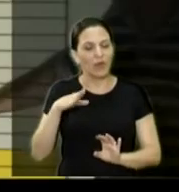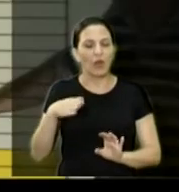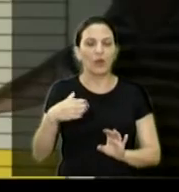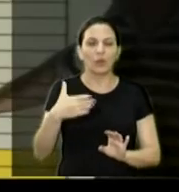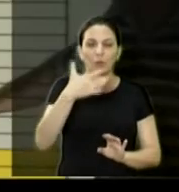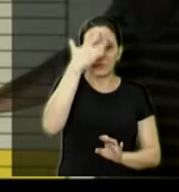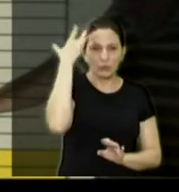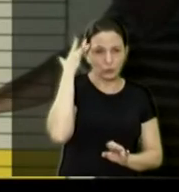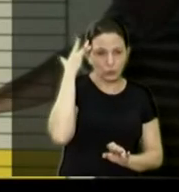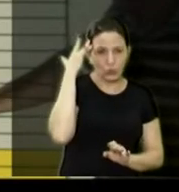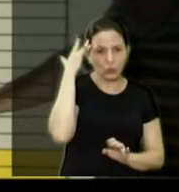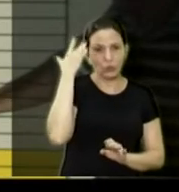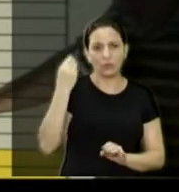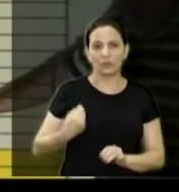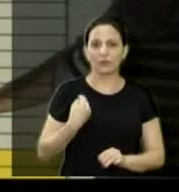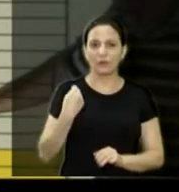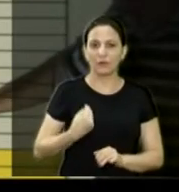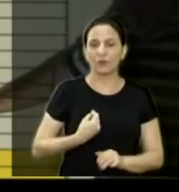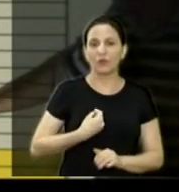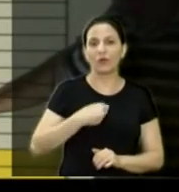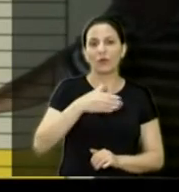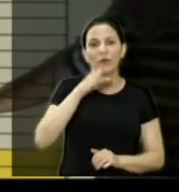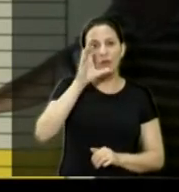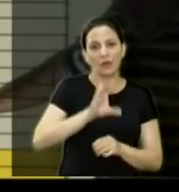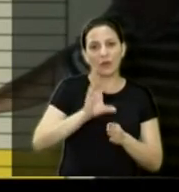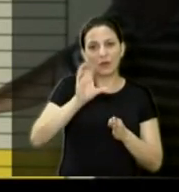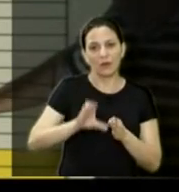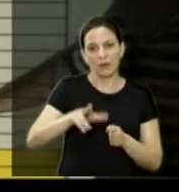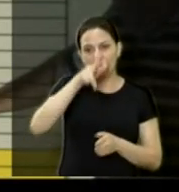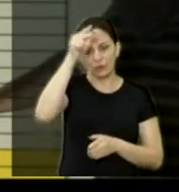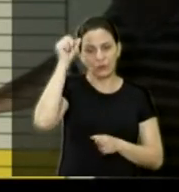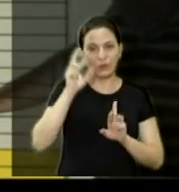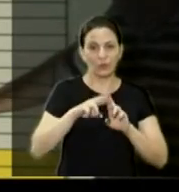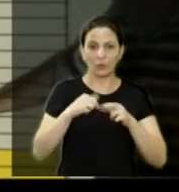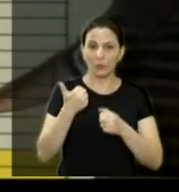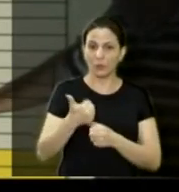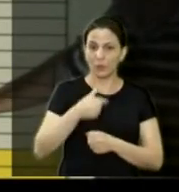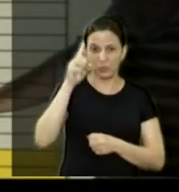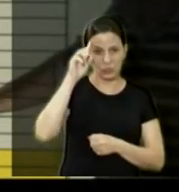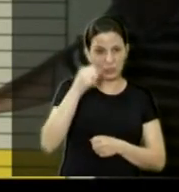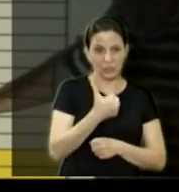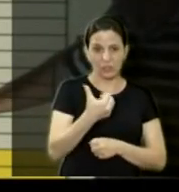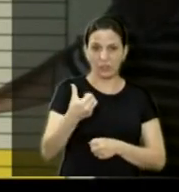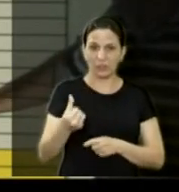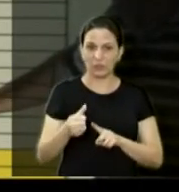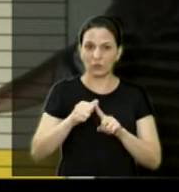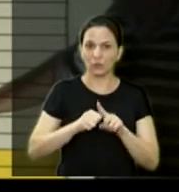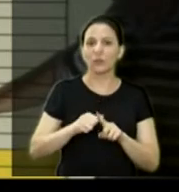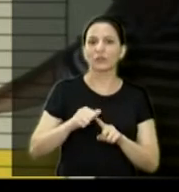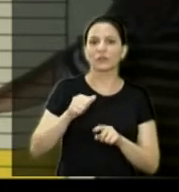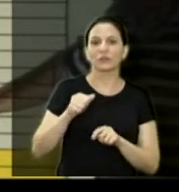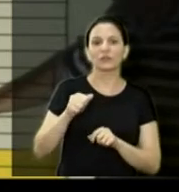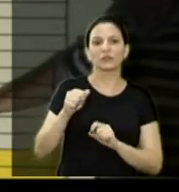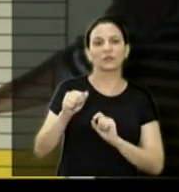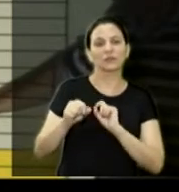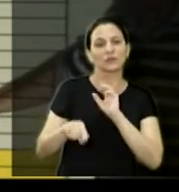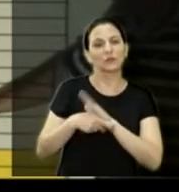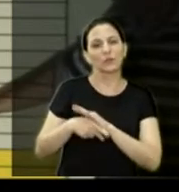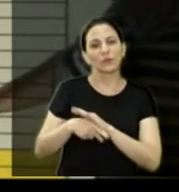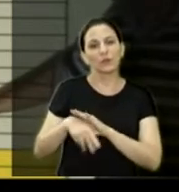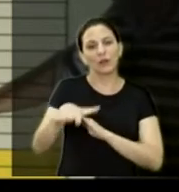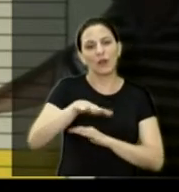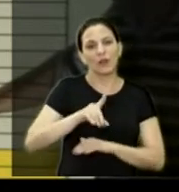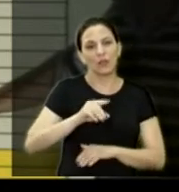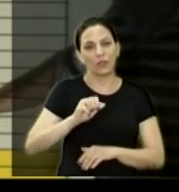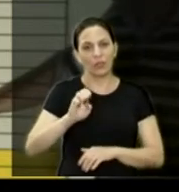dos poderes executivo e legislativo, cuja primeira reunião foi realizada no dia 16, na sede do órgão. Além